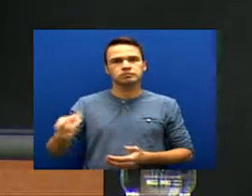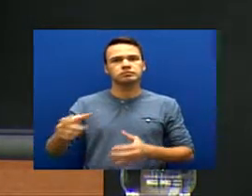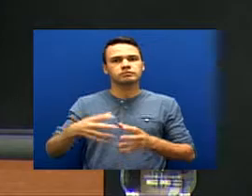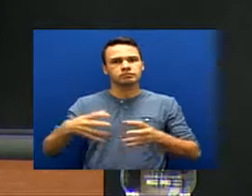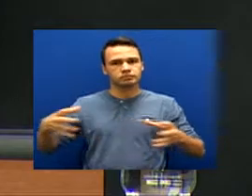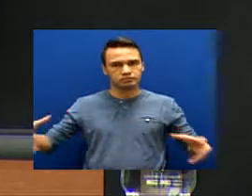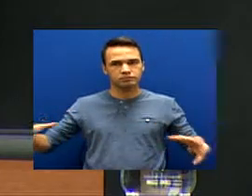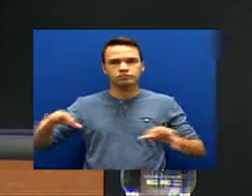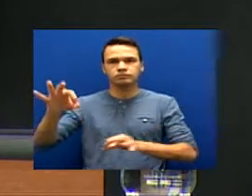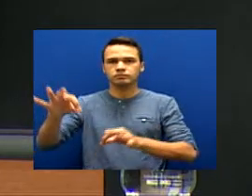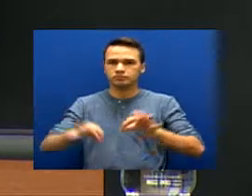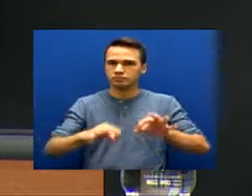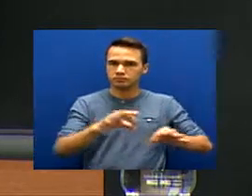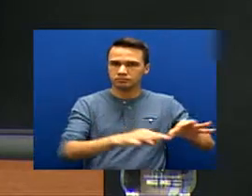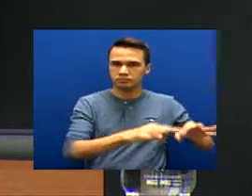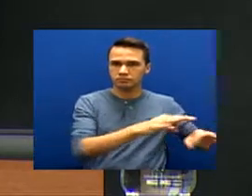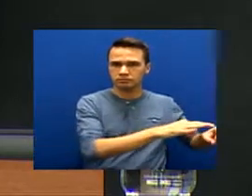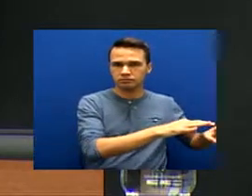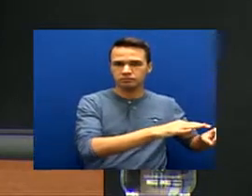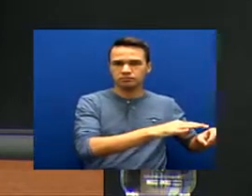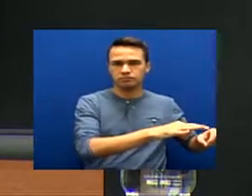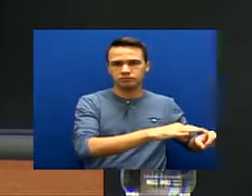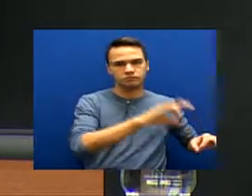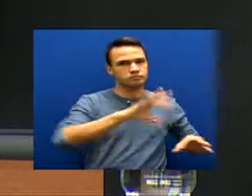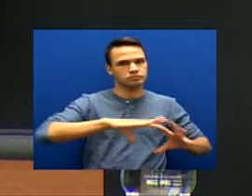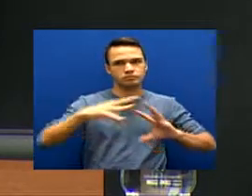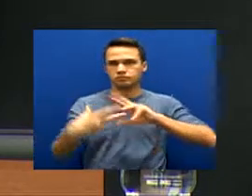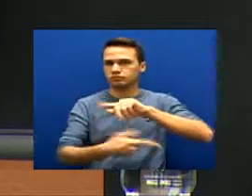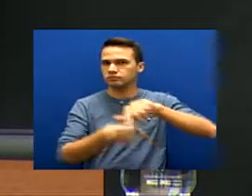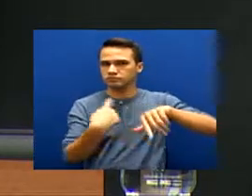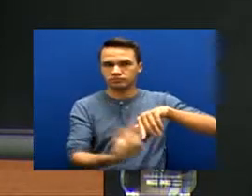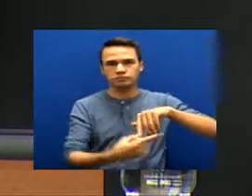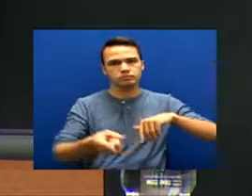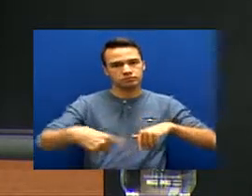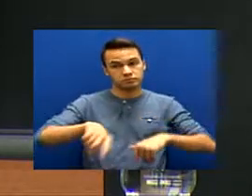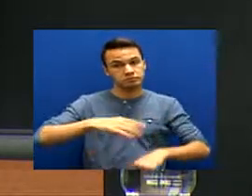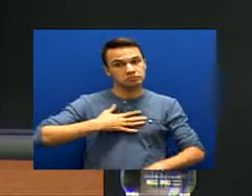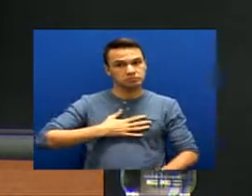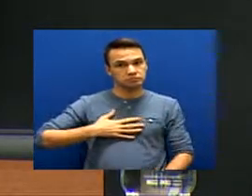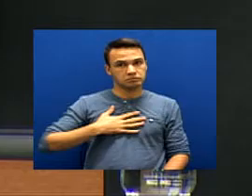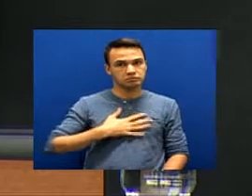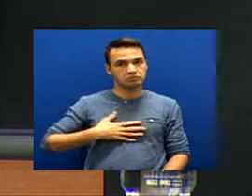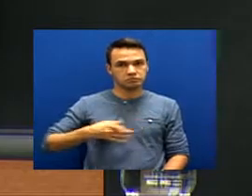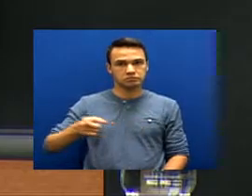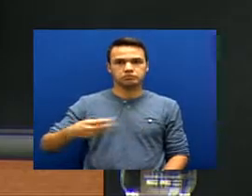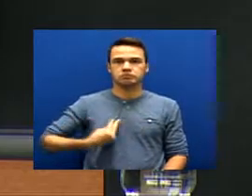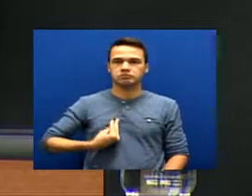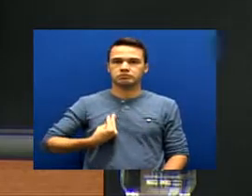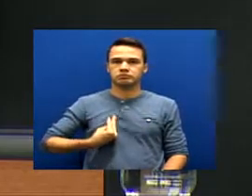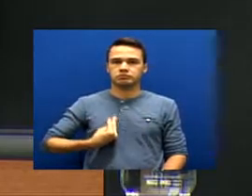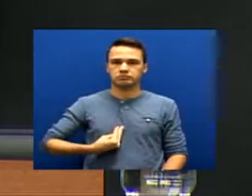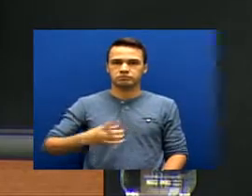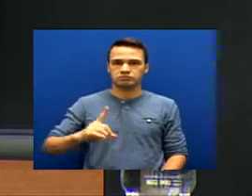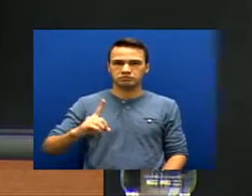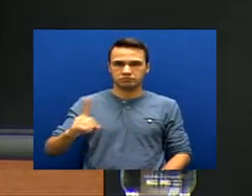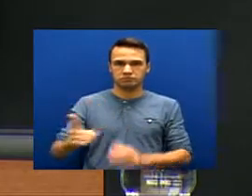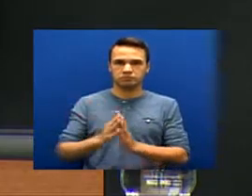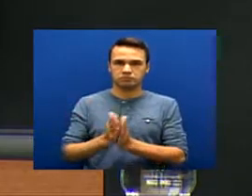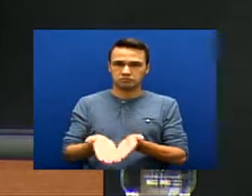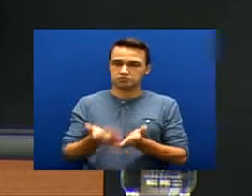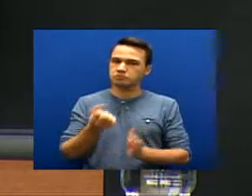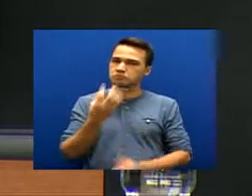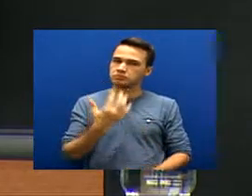de pronto restabelecimento e melhorias aí o mais rápido possível, e lamentando a sua